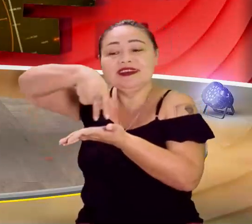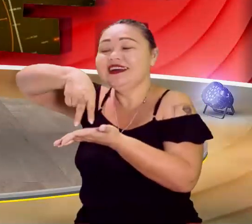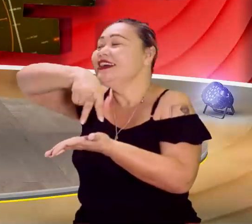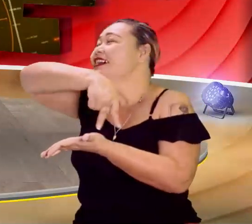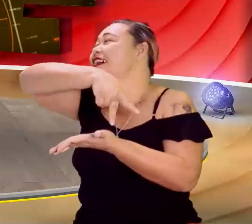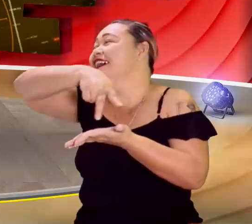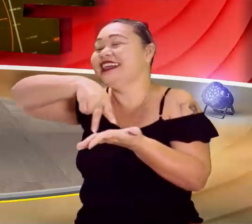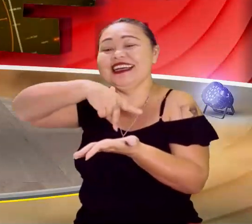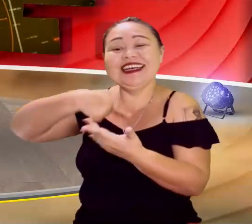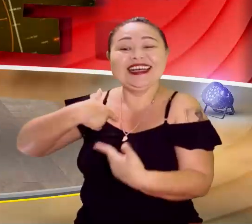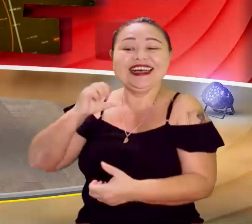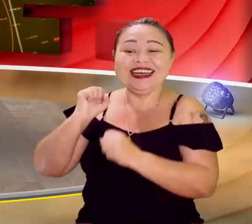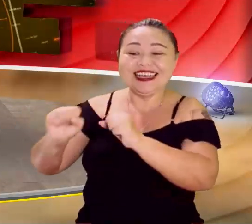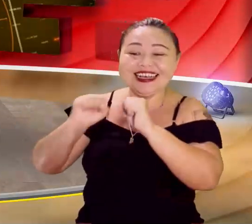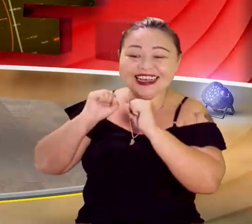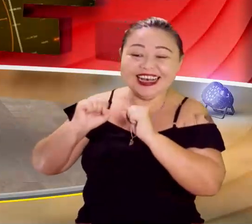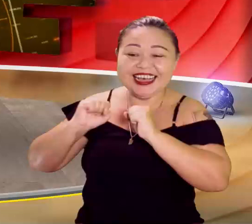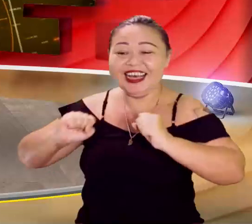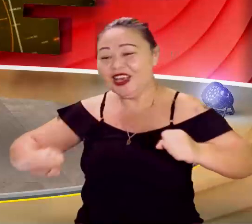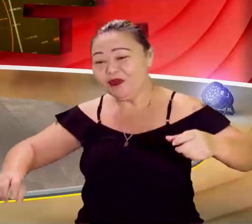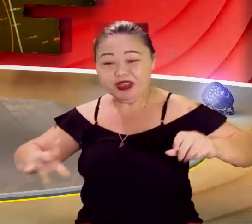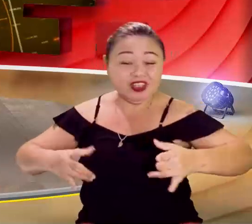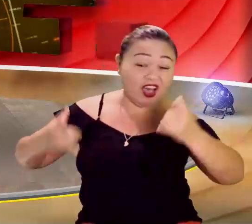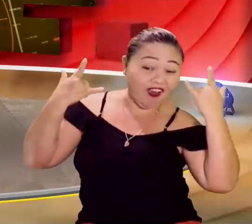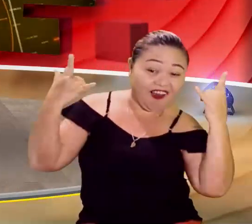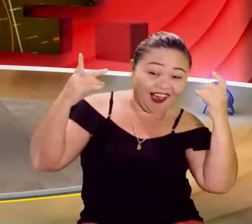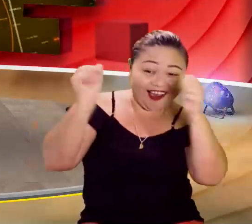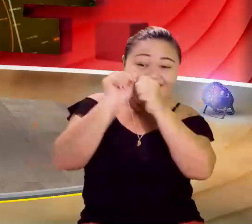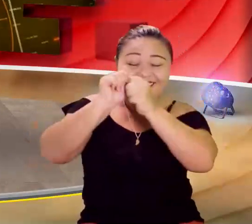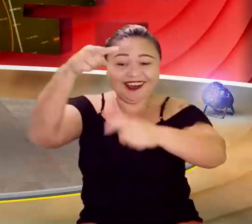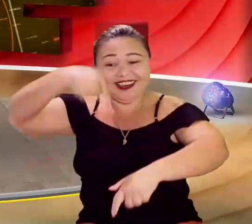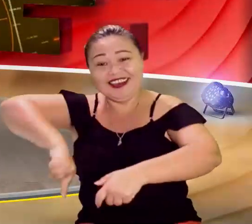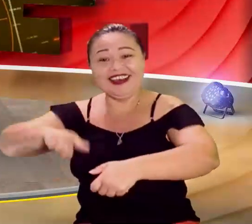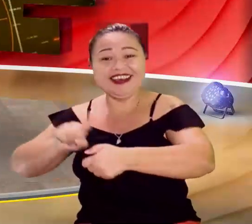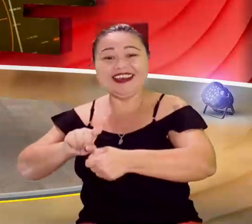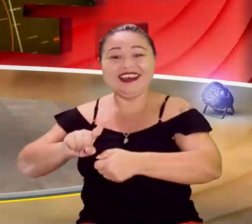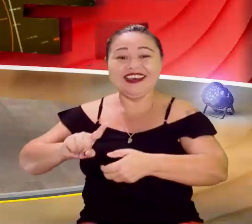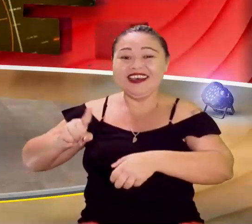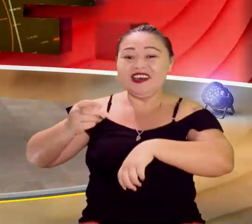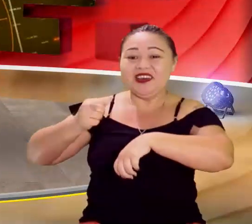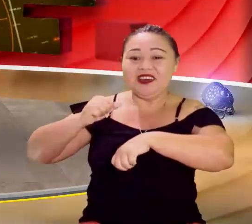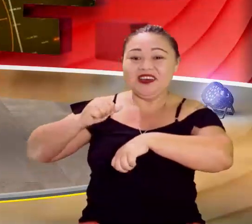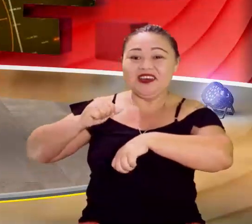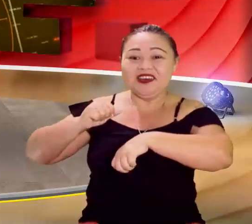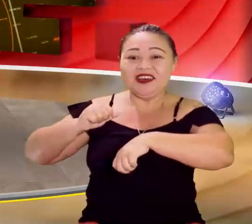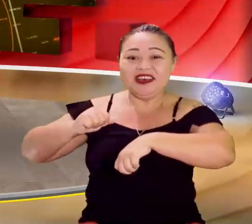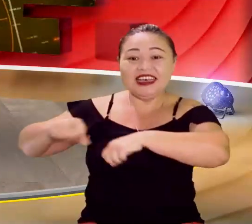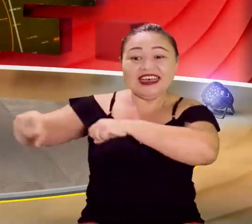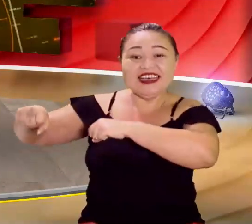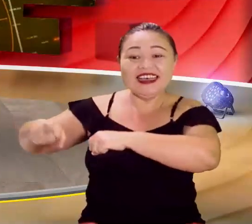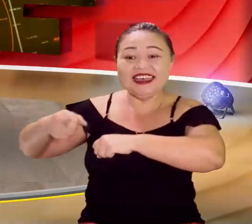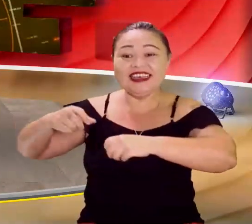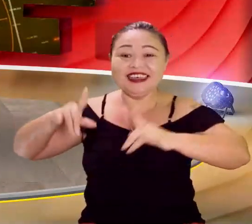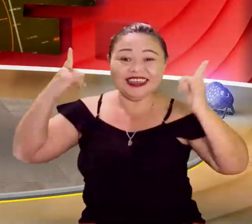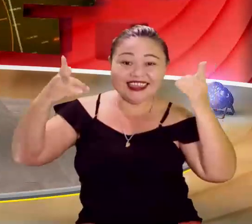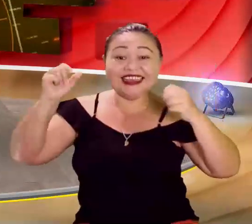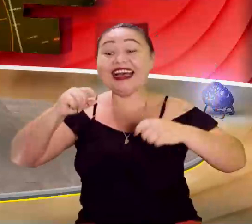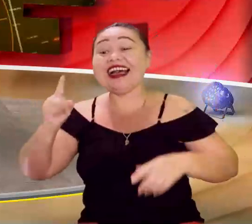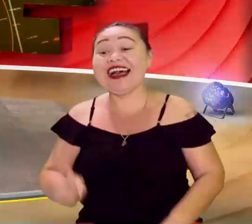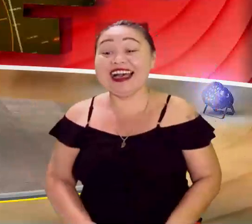assim, eu posso tocar um rock e o Maurício é no mesmo embalo. Como é que é, funk? Rock?